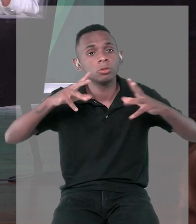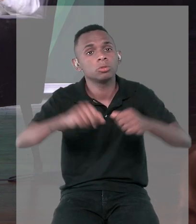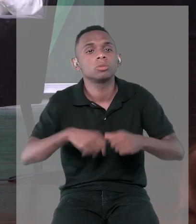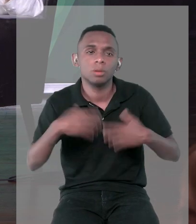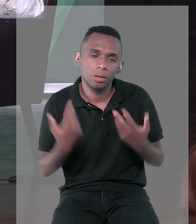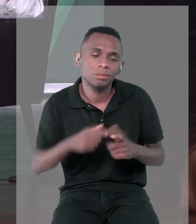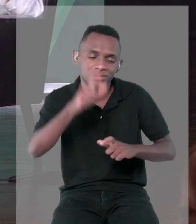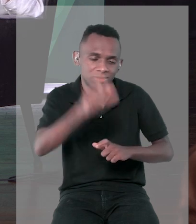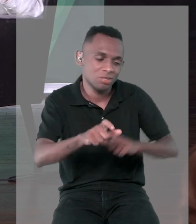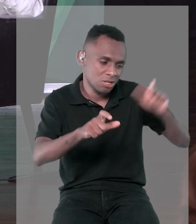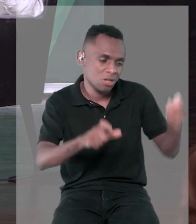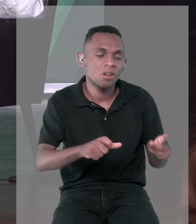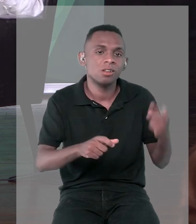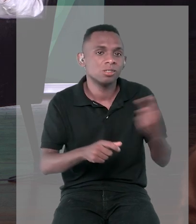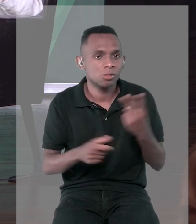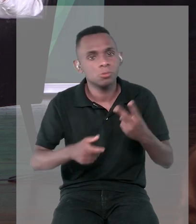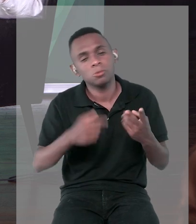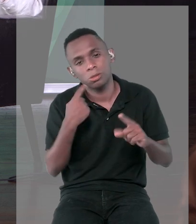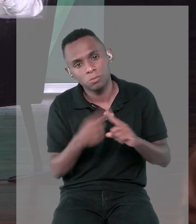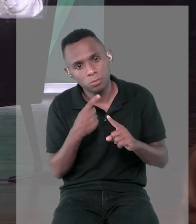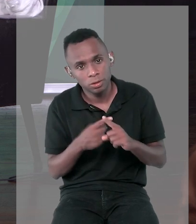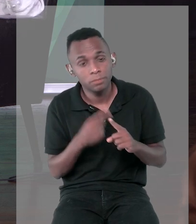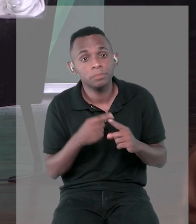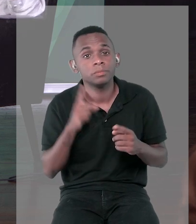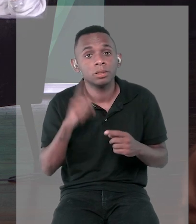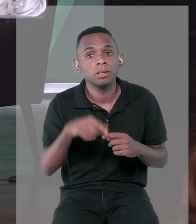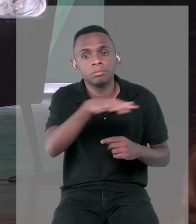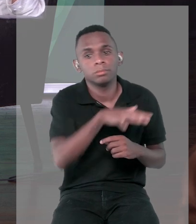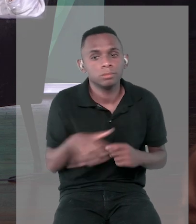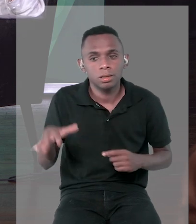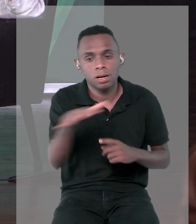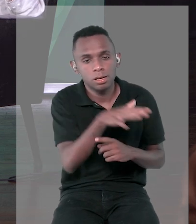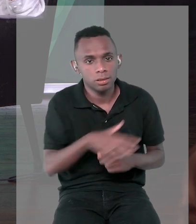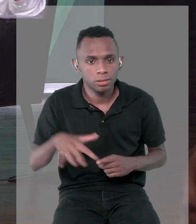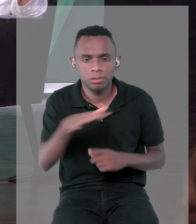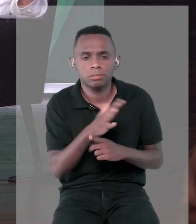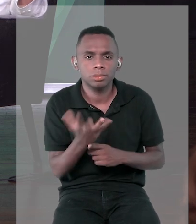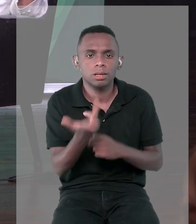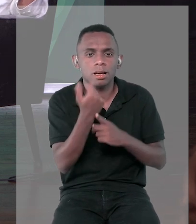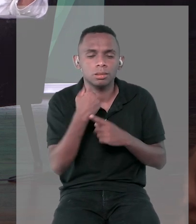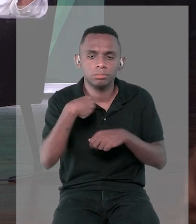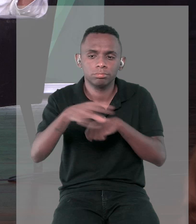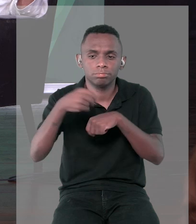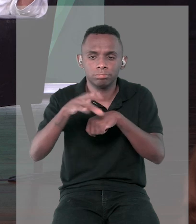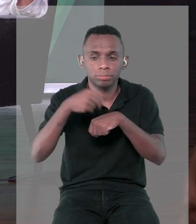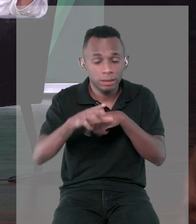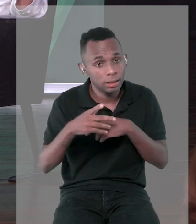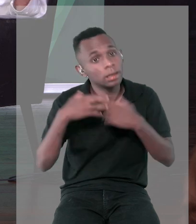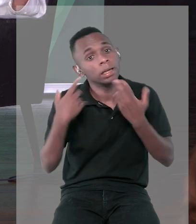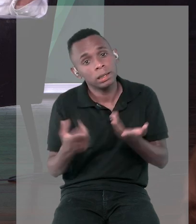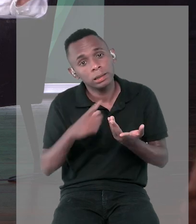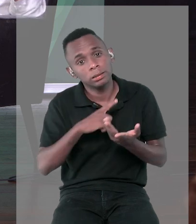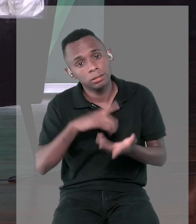que eu chamaria até de personagens, né, porque aí já entra num campo, né, da arte narrativa